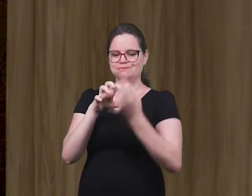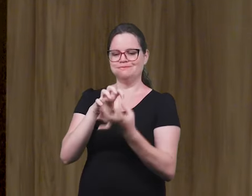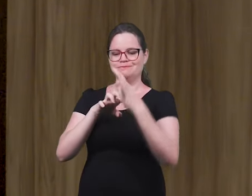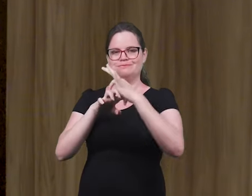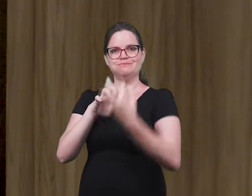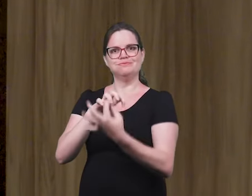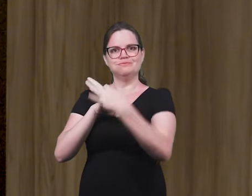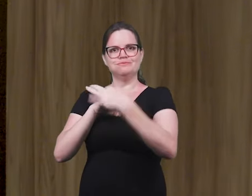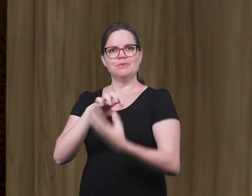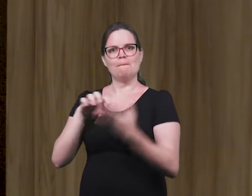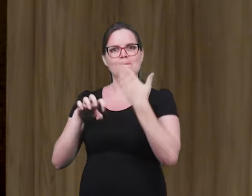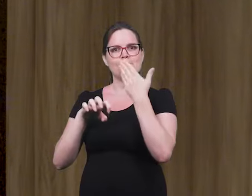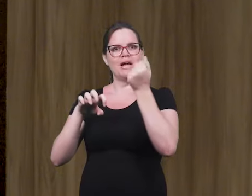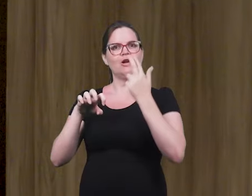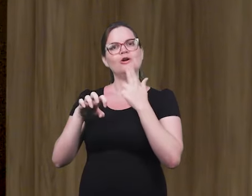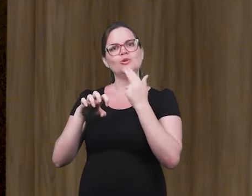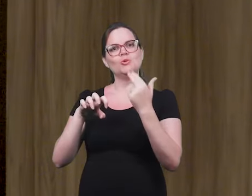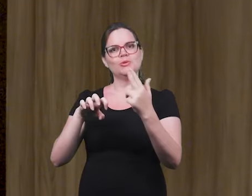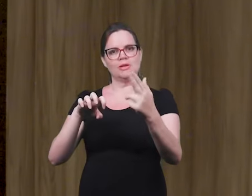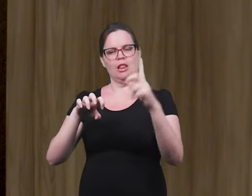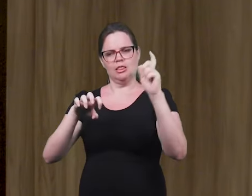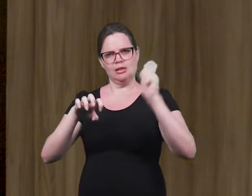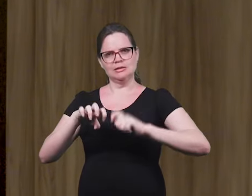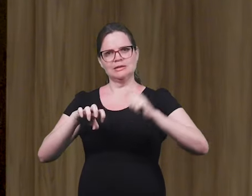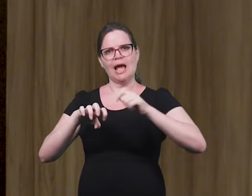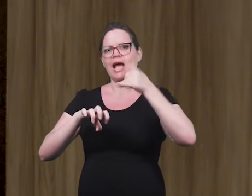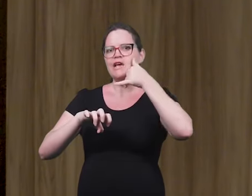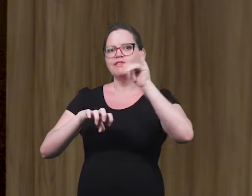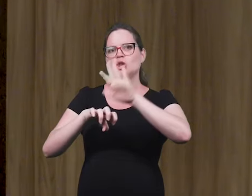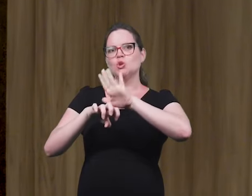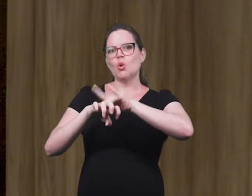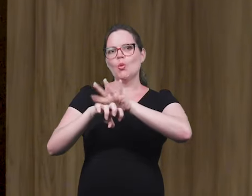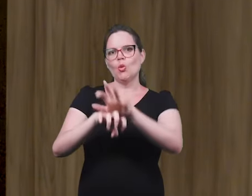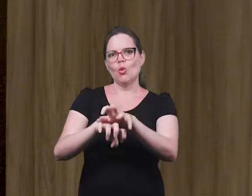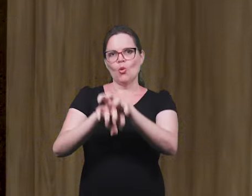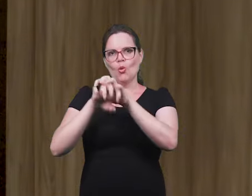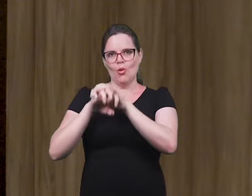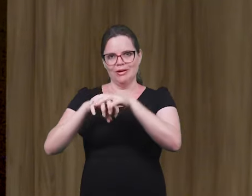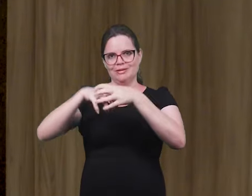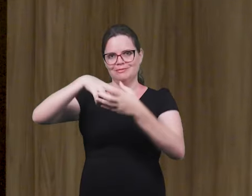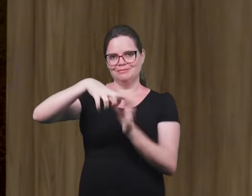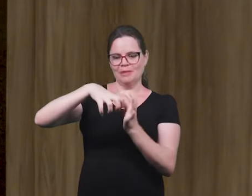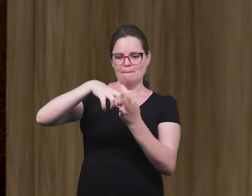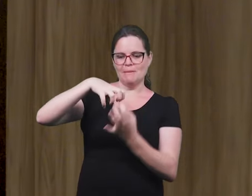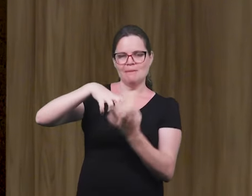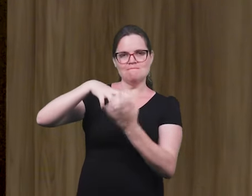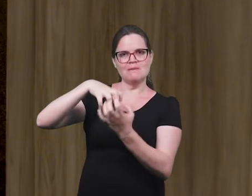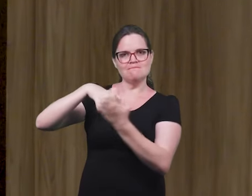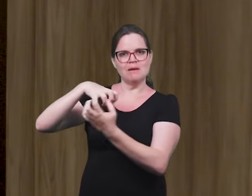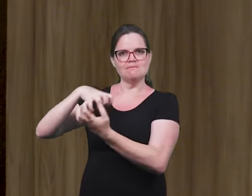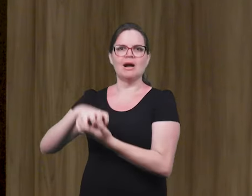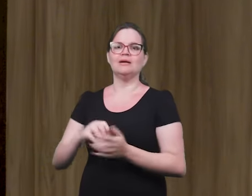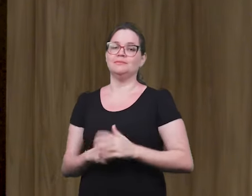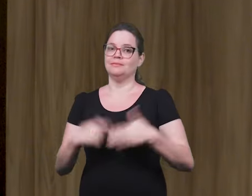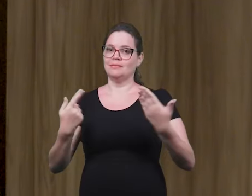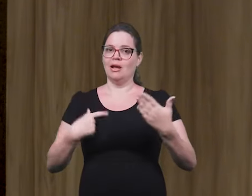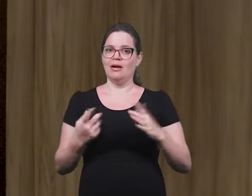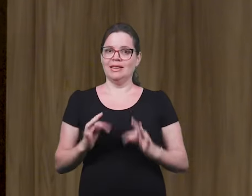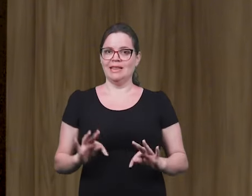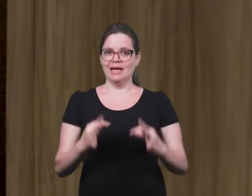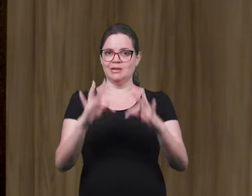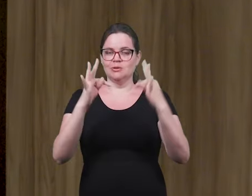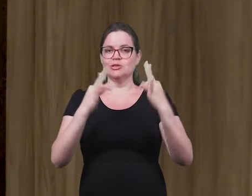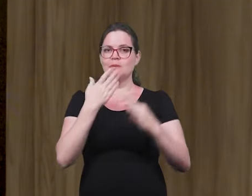ser mais produtivo e resistente. A tecnologia está aumentando a qualidade e